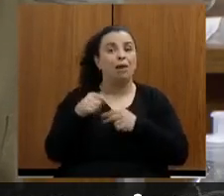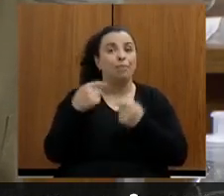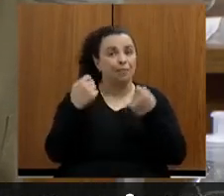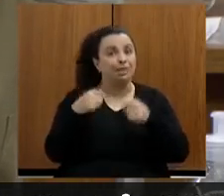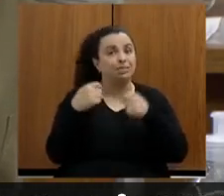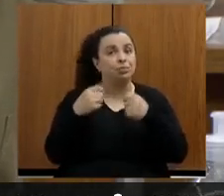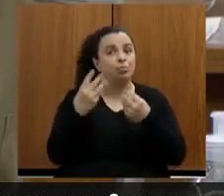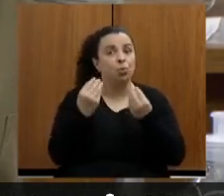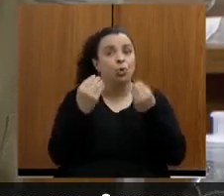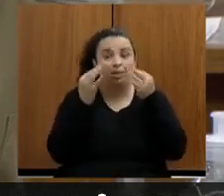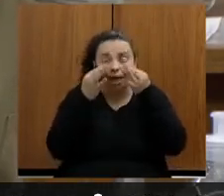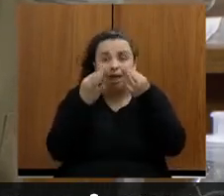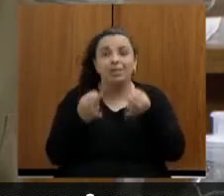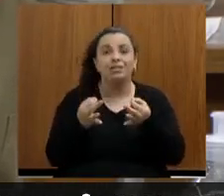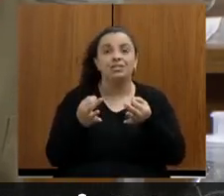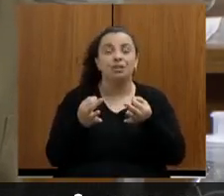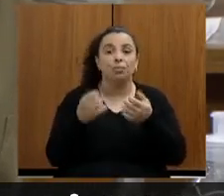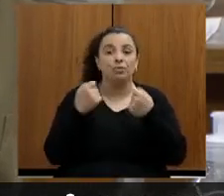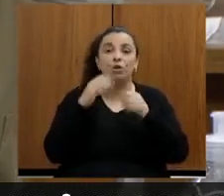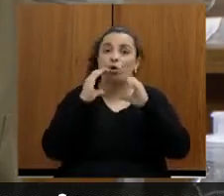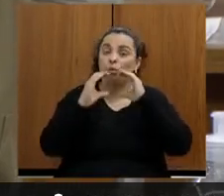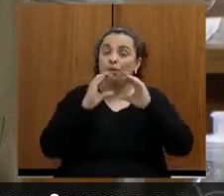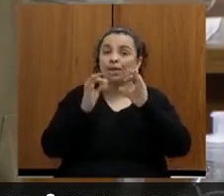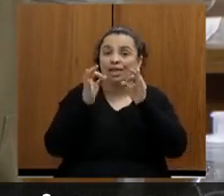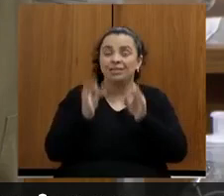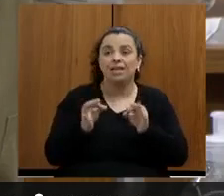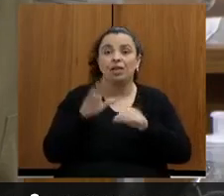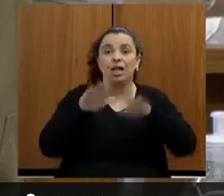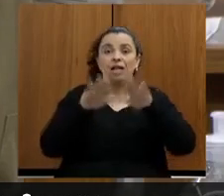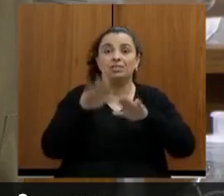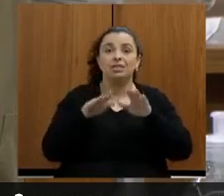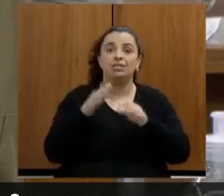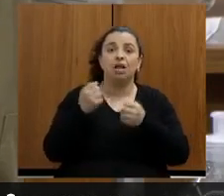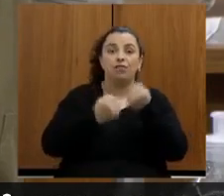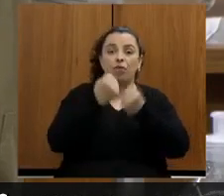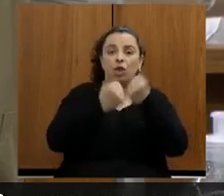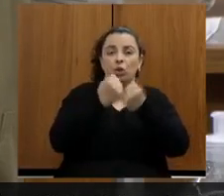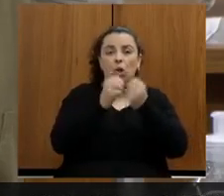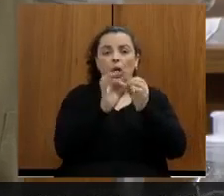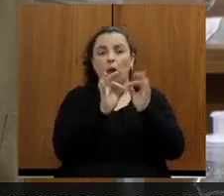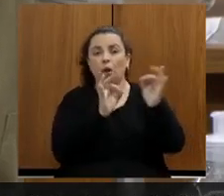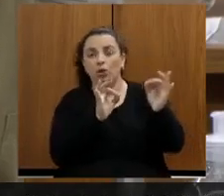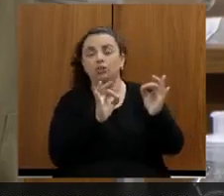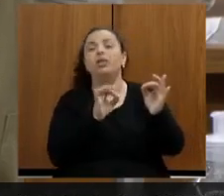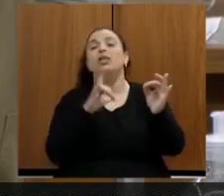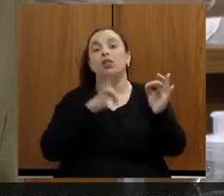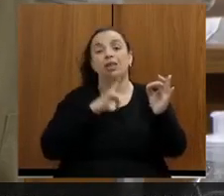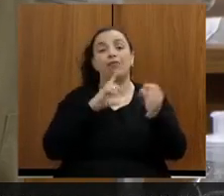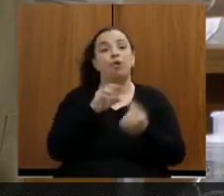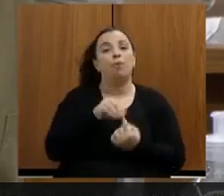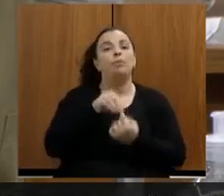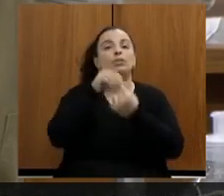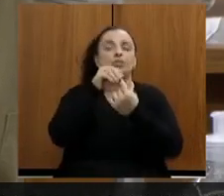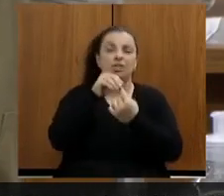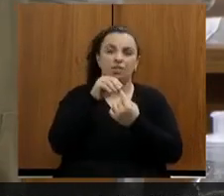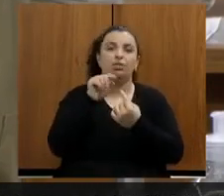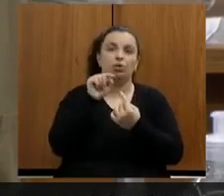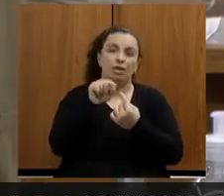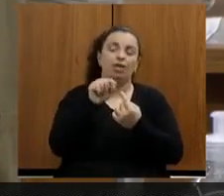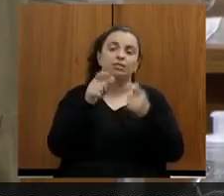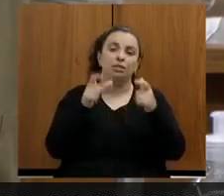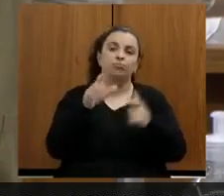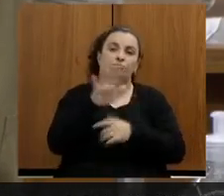precisa comunicar adequadamente que às vezes as viaturas estão afastados né então foi priorizado e além e